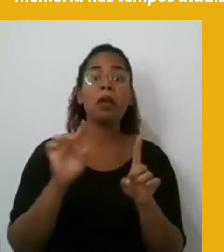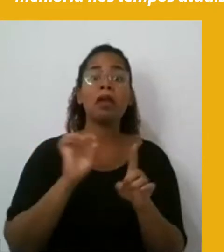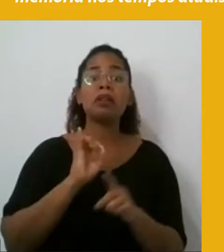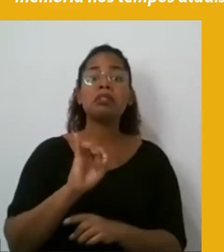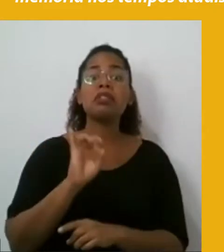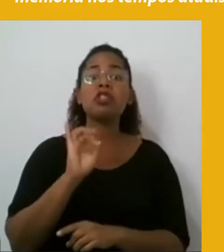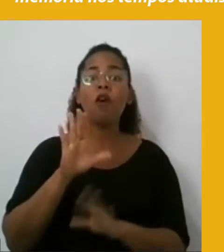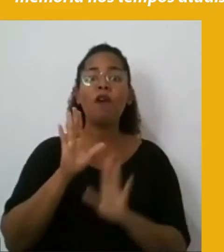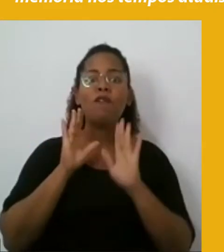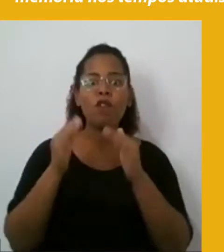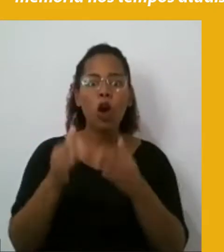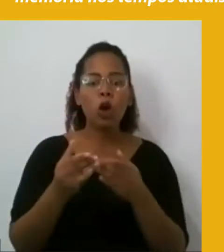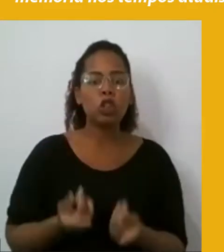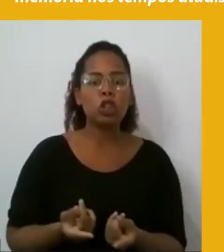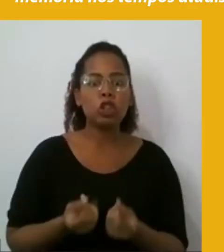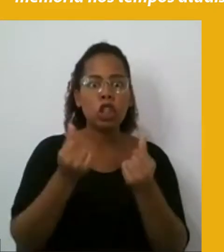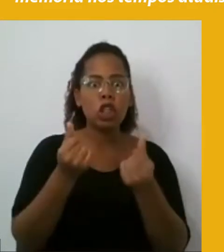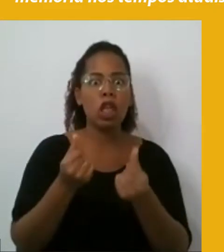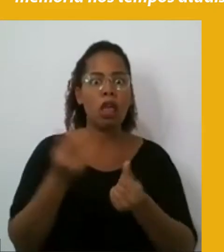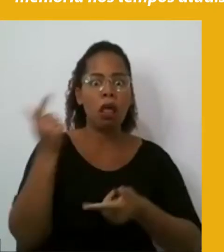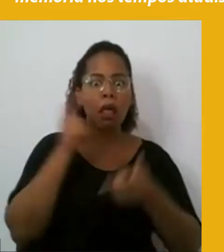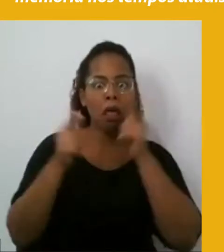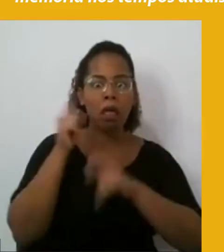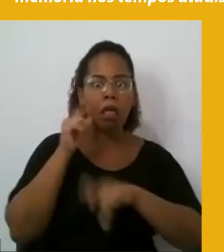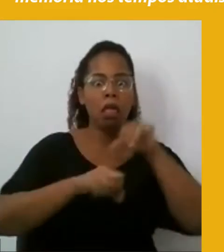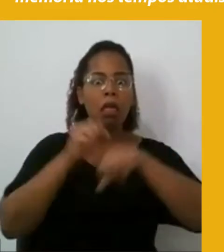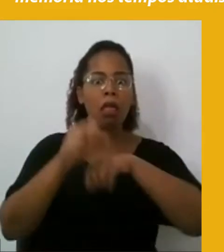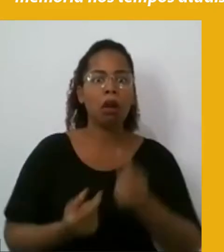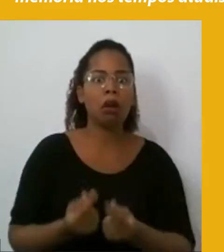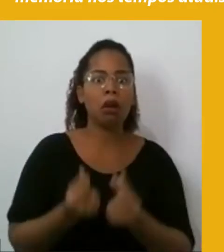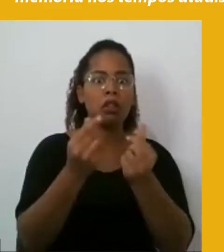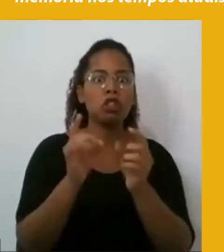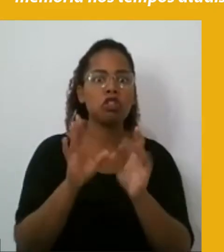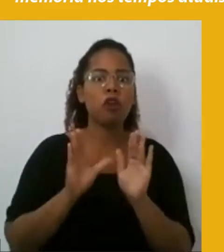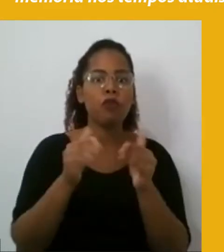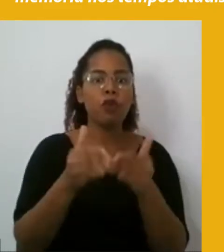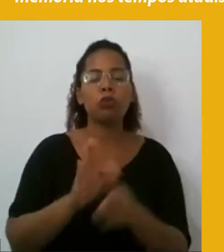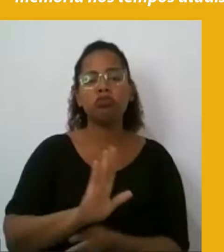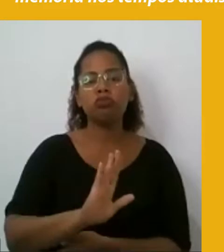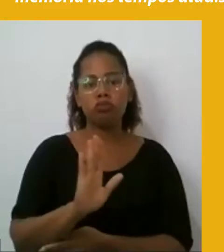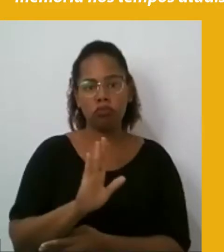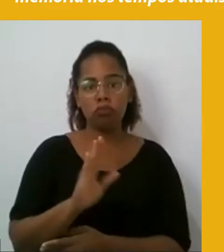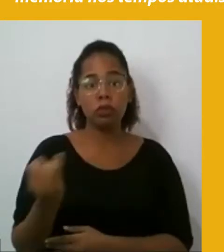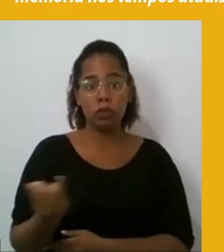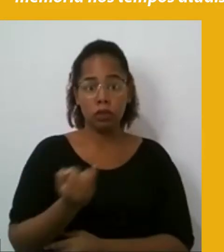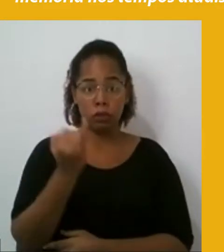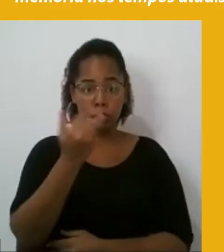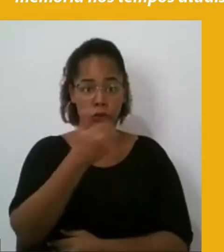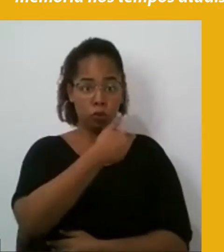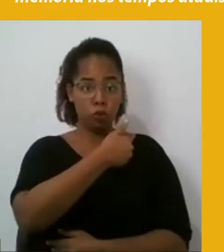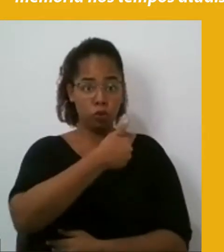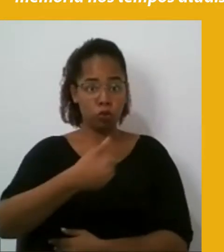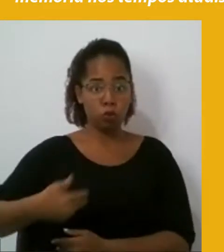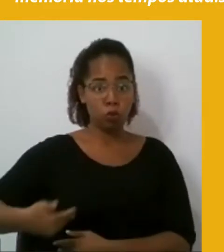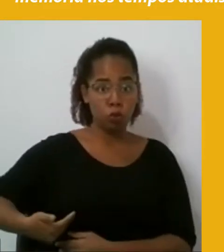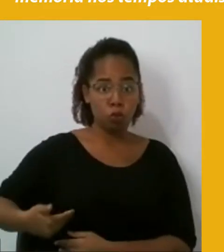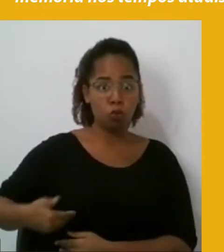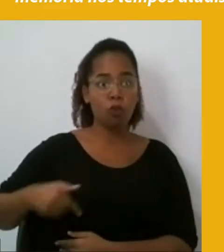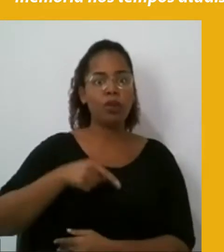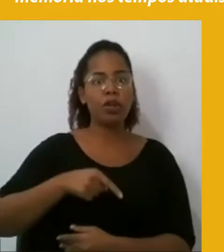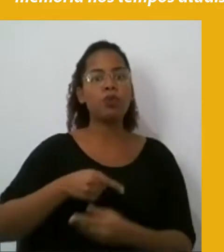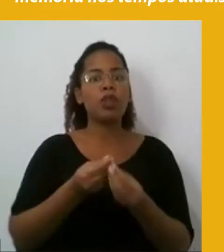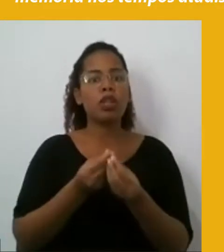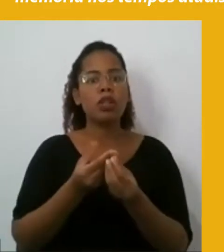Estado. O Estado, ao contrário, ele tem que ser fortalecido. É o Estado que garante que a aspiração de que sejamos todos iguais, porque não